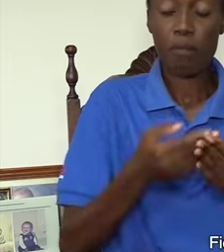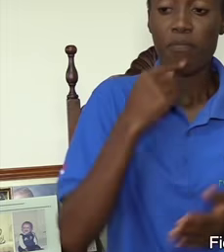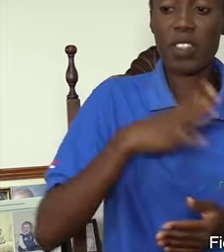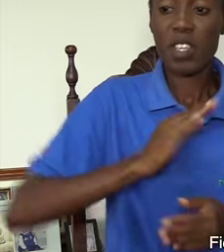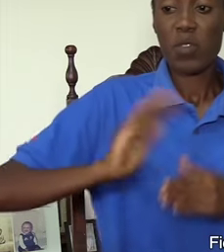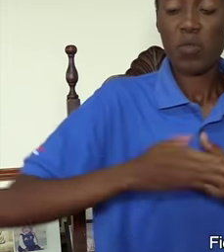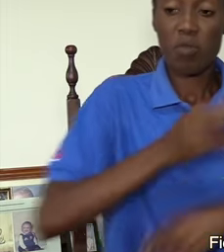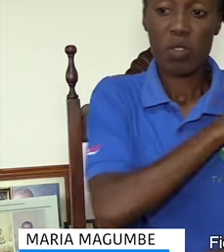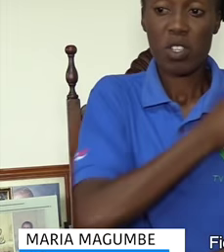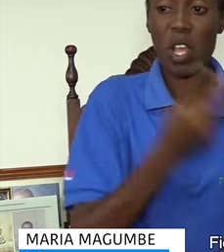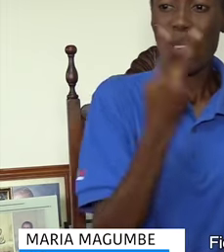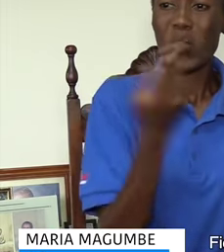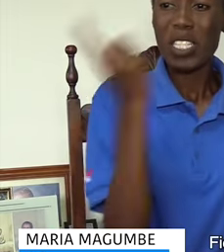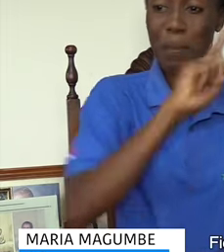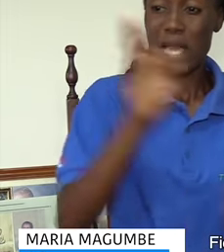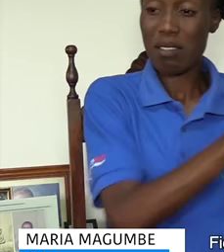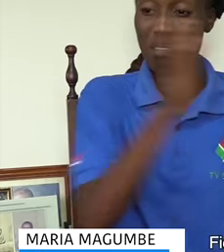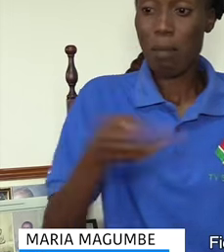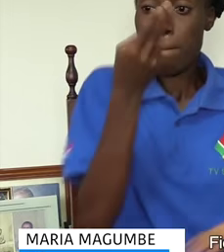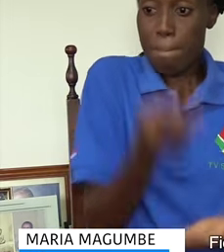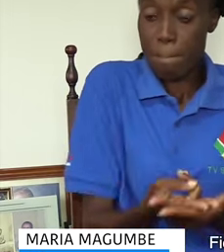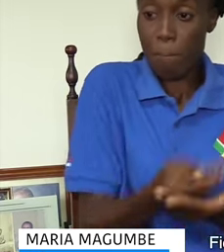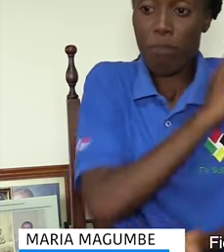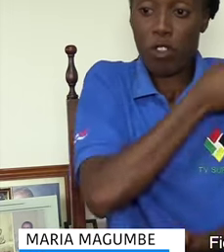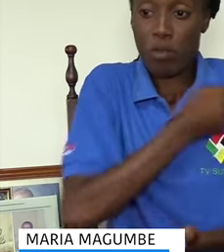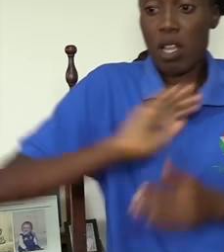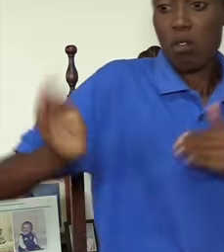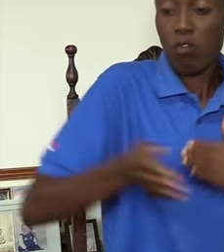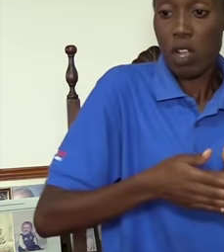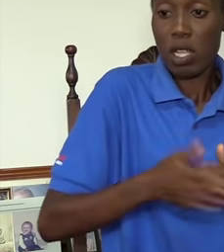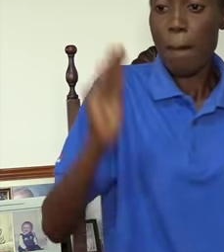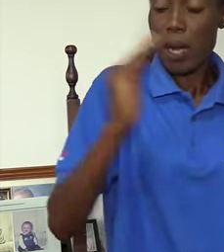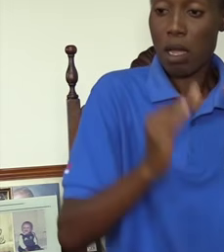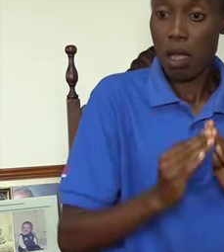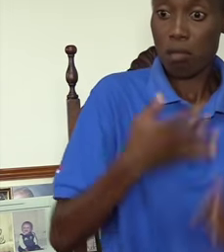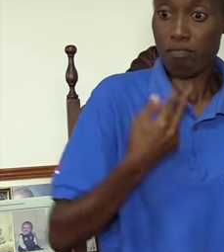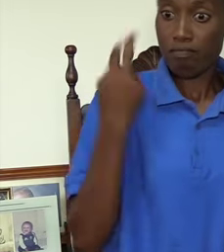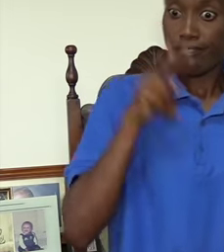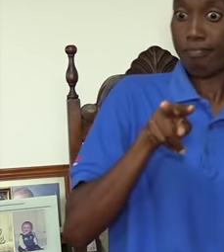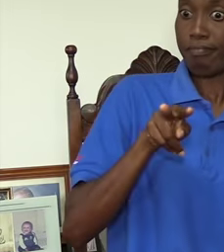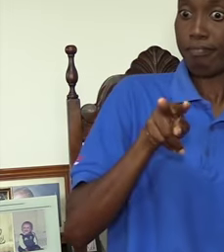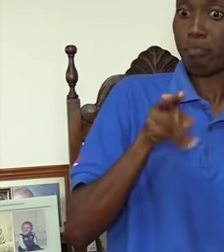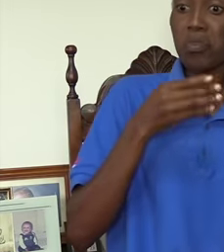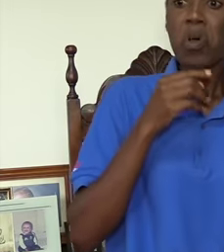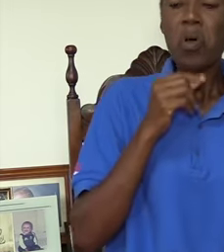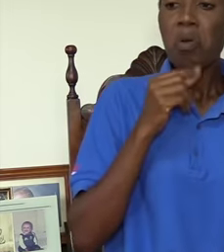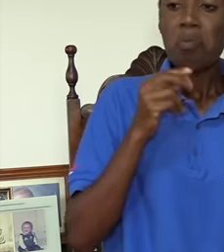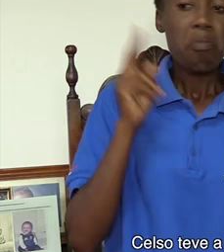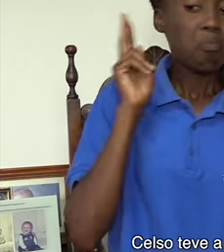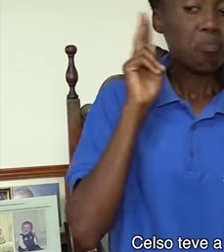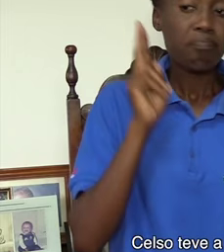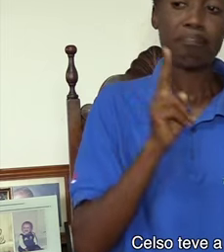Ficou entornado dois meses. Quando ele volta para casa, é quando eu detecto que o miúdo não ouve.